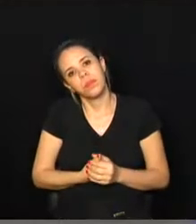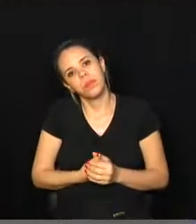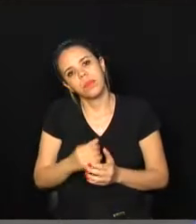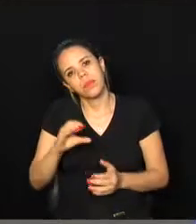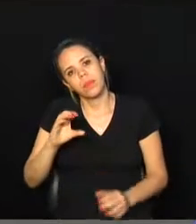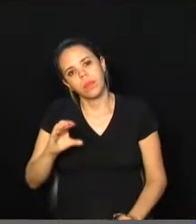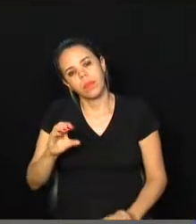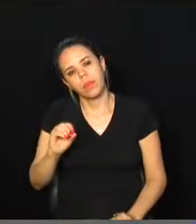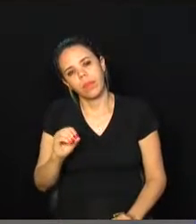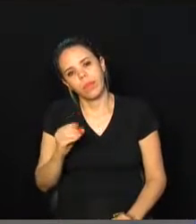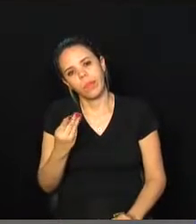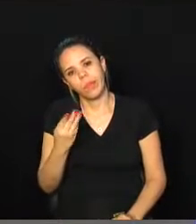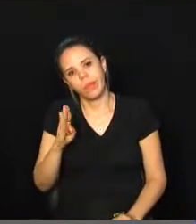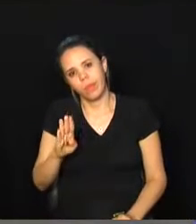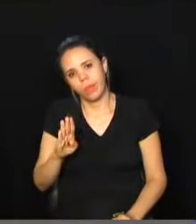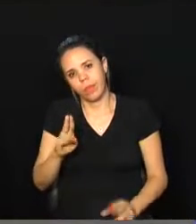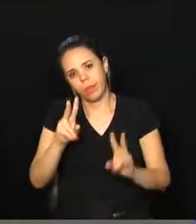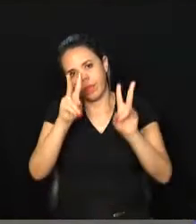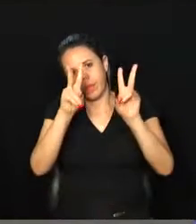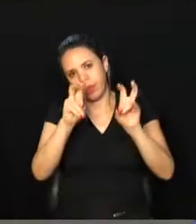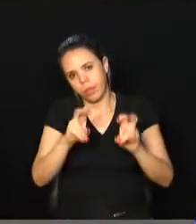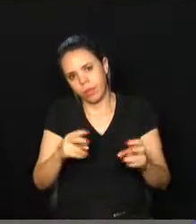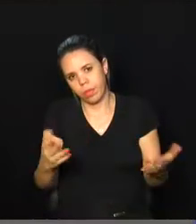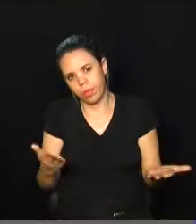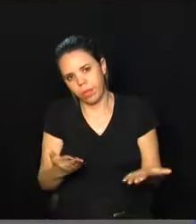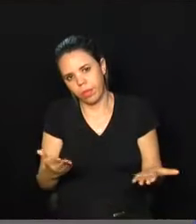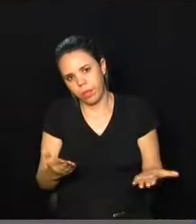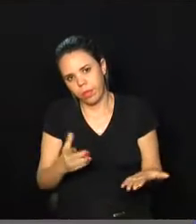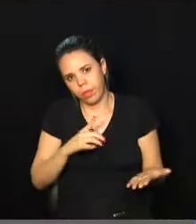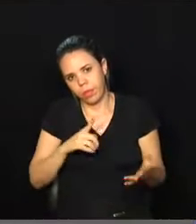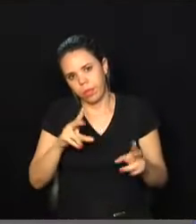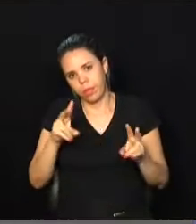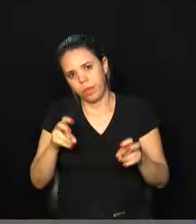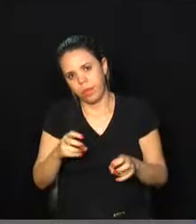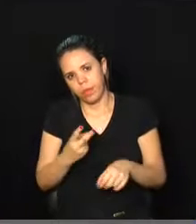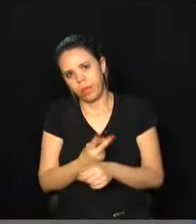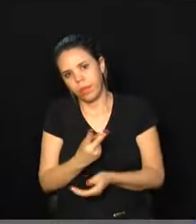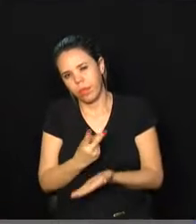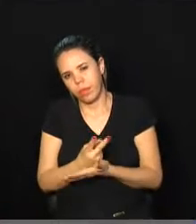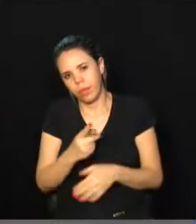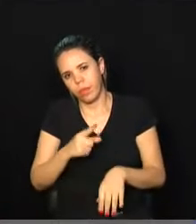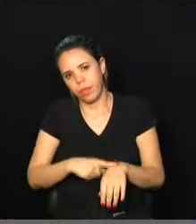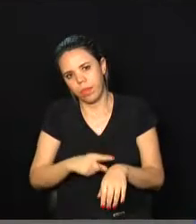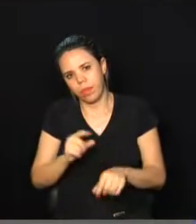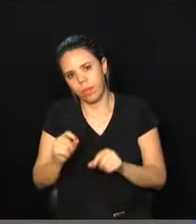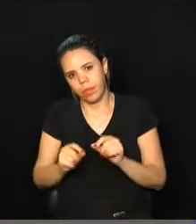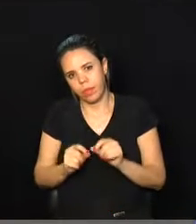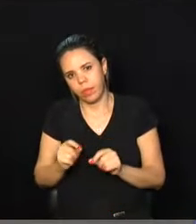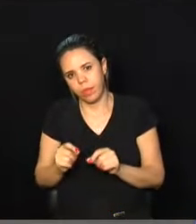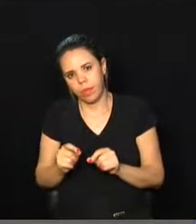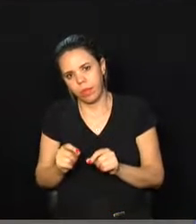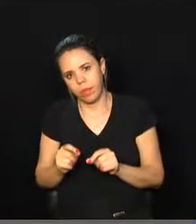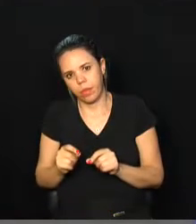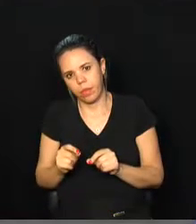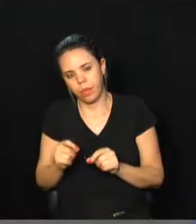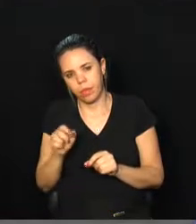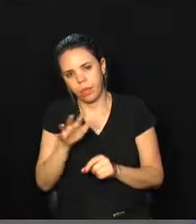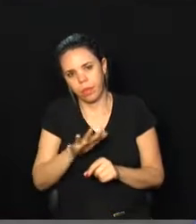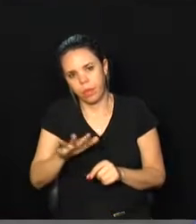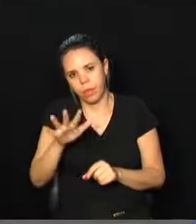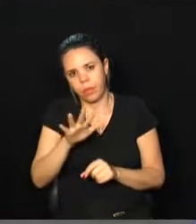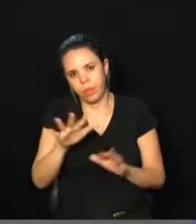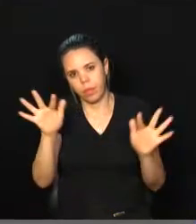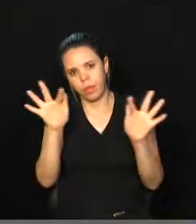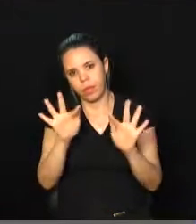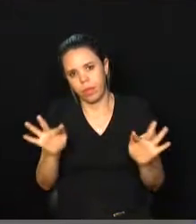Coab, muitos temas hoje que nós estamos tratando ao mesmo tempo. De um modo geral, estou muito